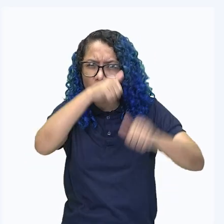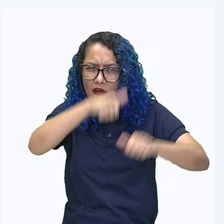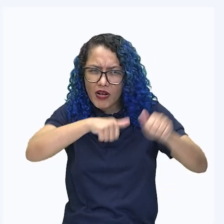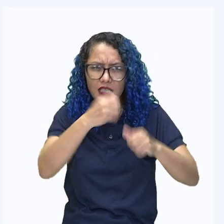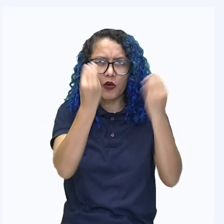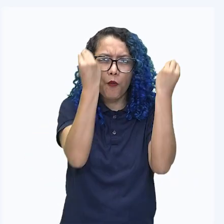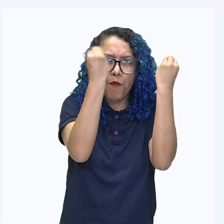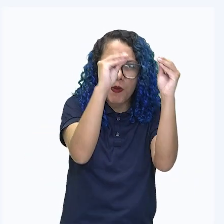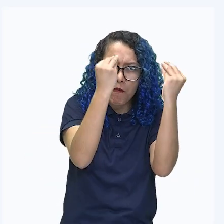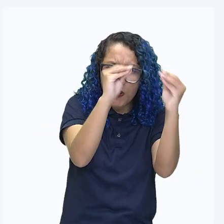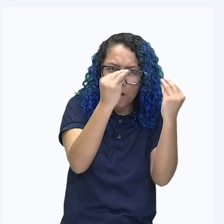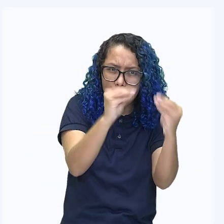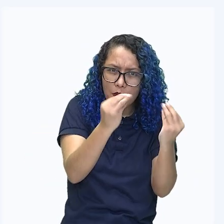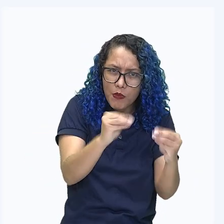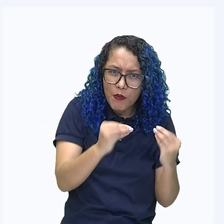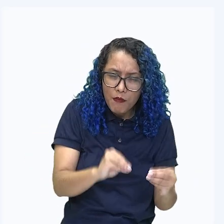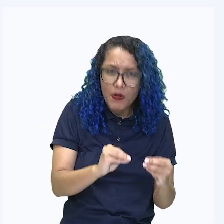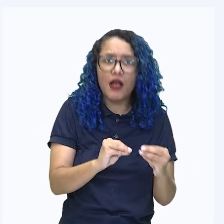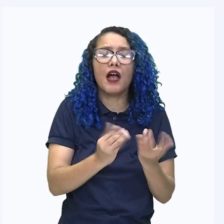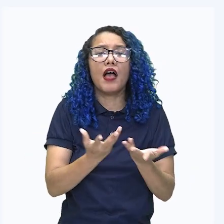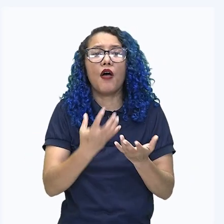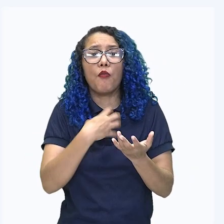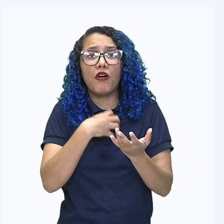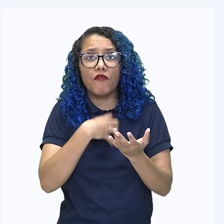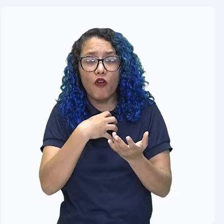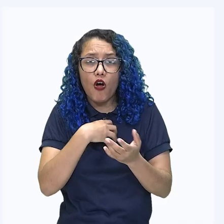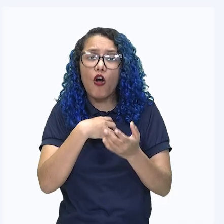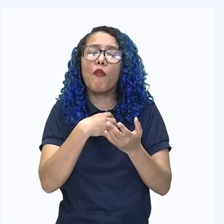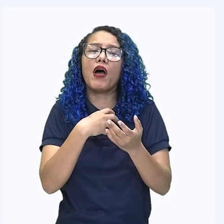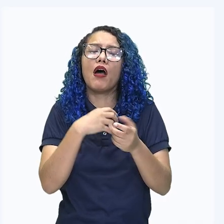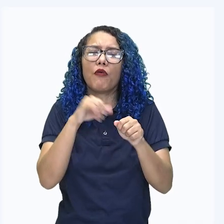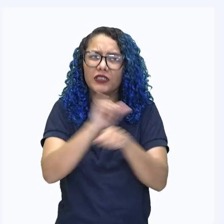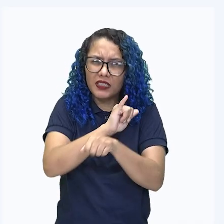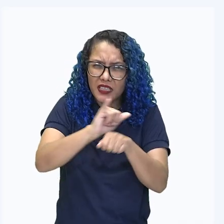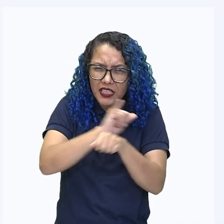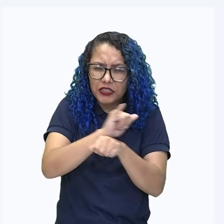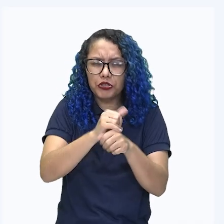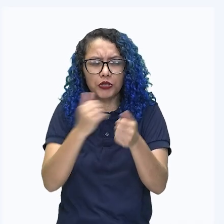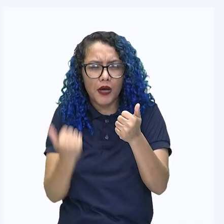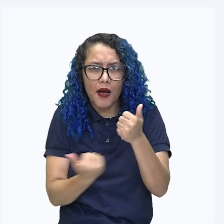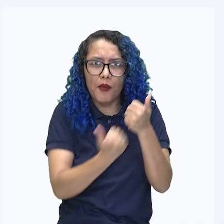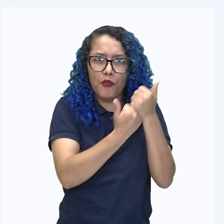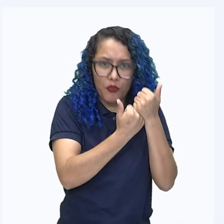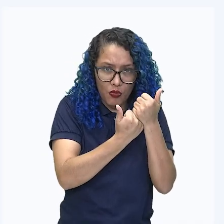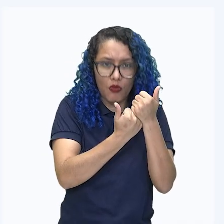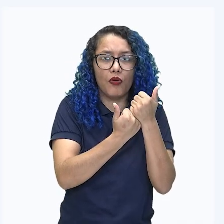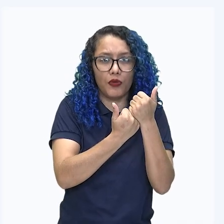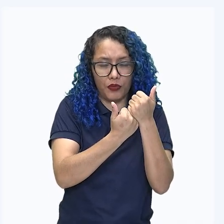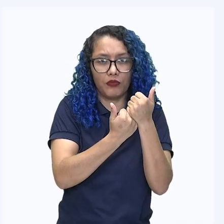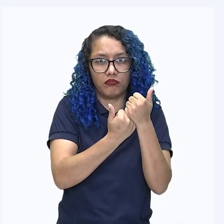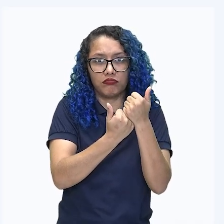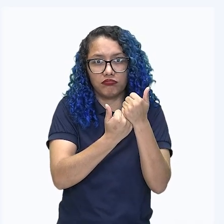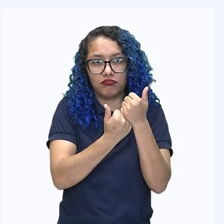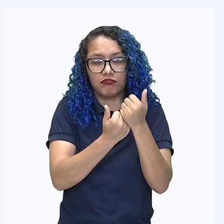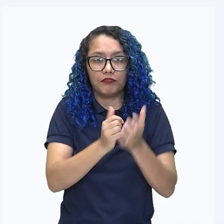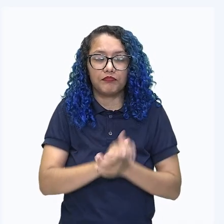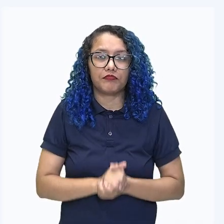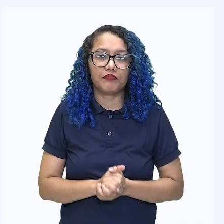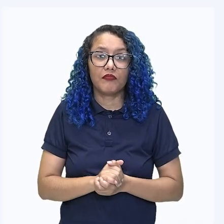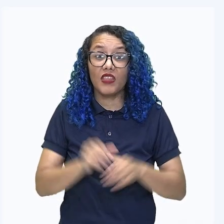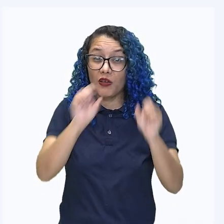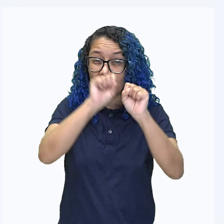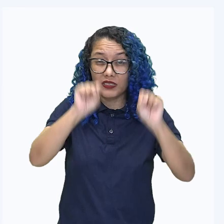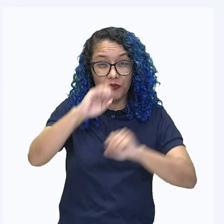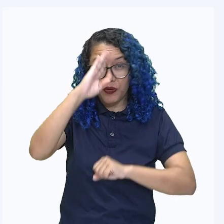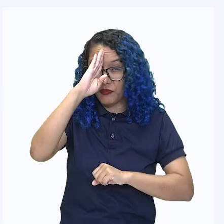avaliação pelo docente e como ferramenta de gestão e apoio à tomada de decisão estratégica para os não docentes, ou seja, é o nosso